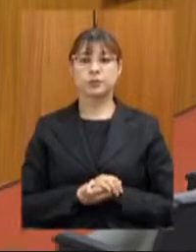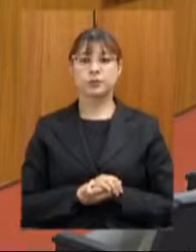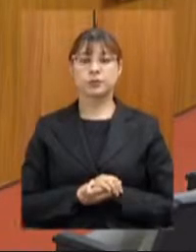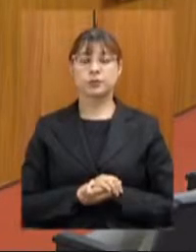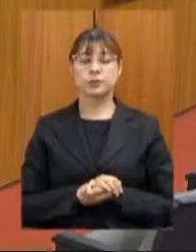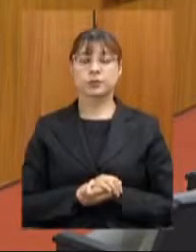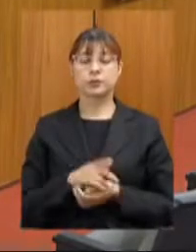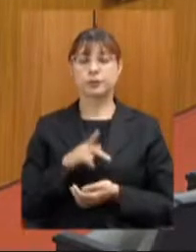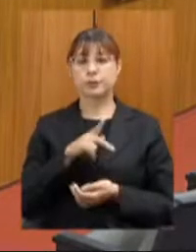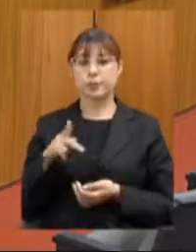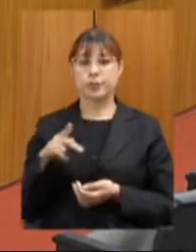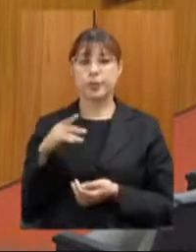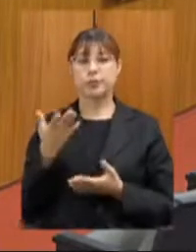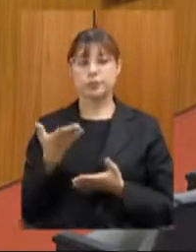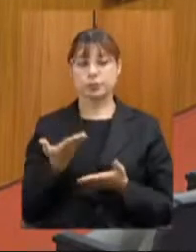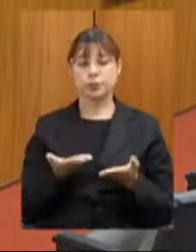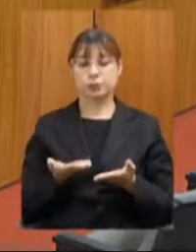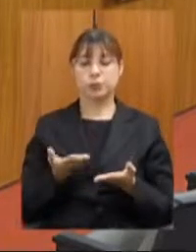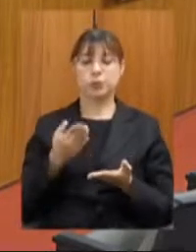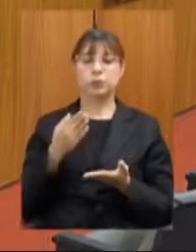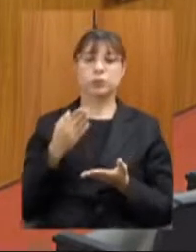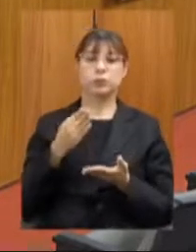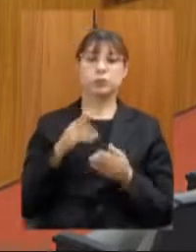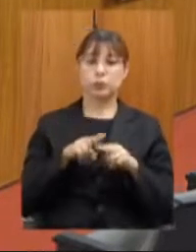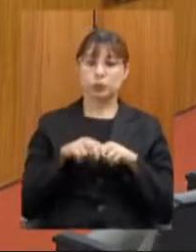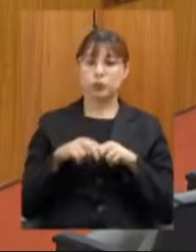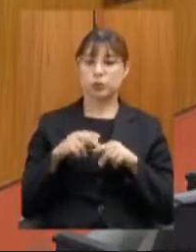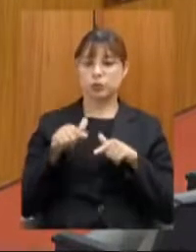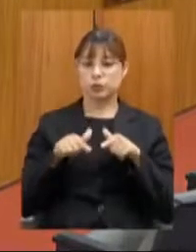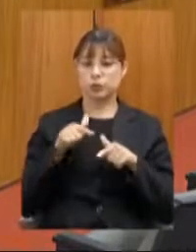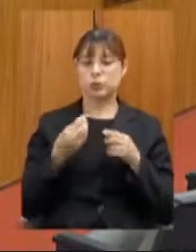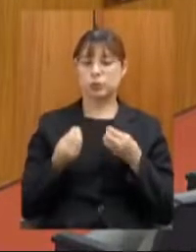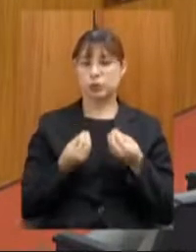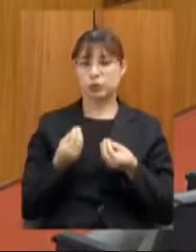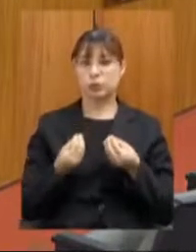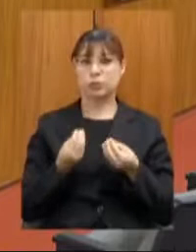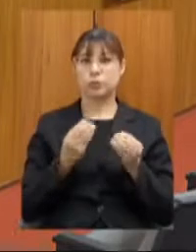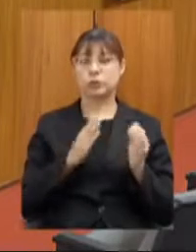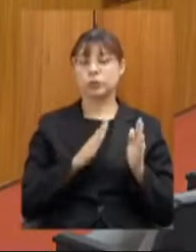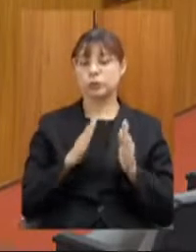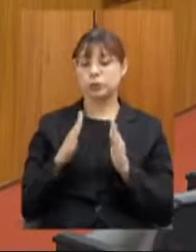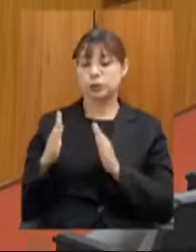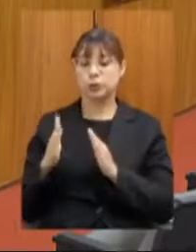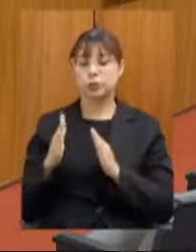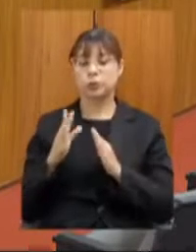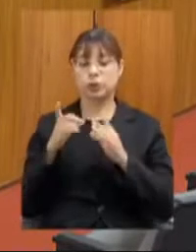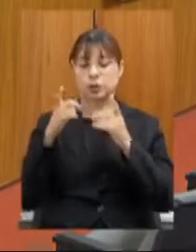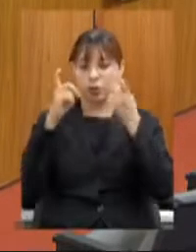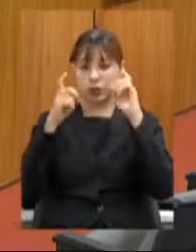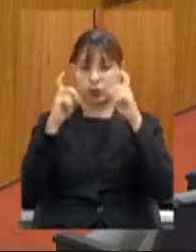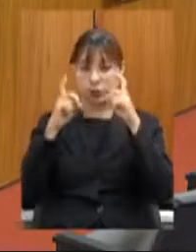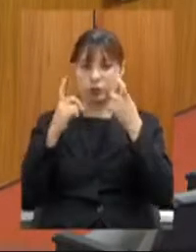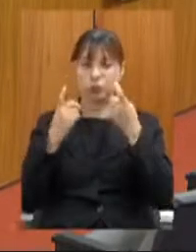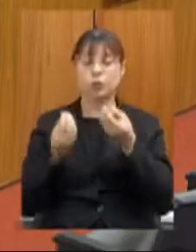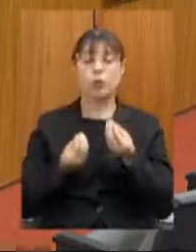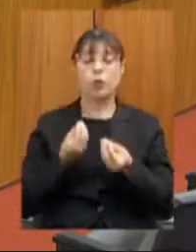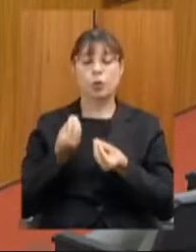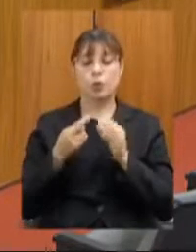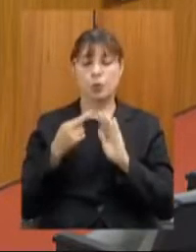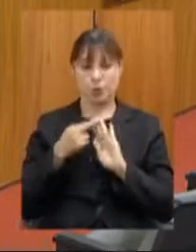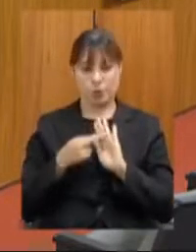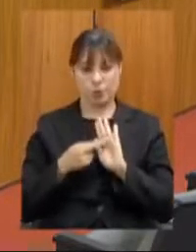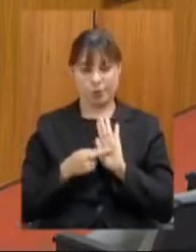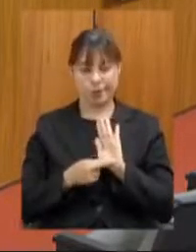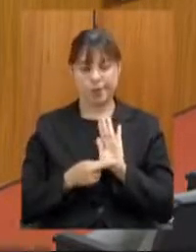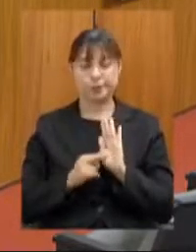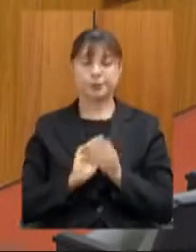Presidência, tendo em vista a organização dos trabalhos, comunica aos parlamentares e aos convidados que os atos desta reunião obedecerão as seguintes normas e